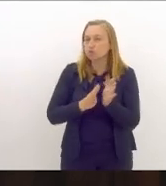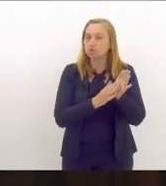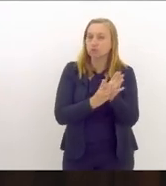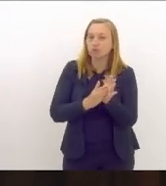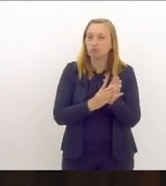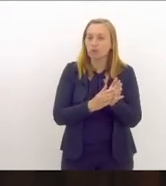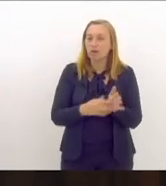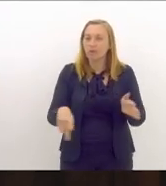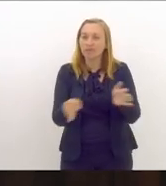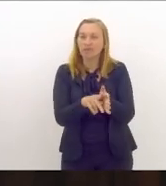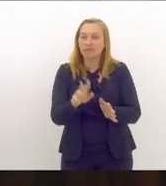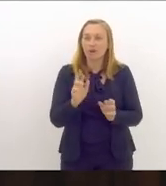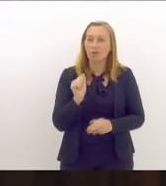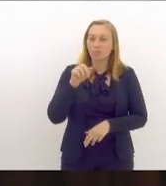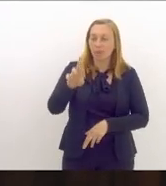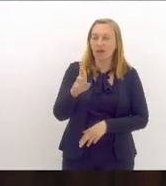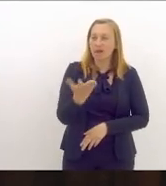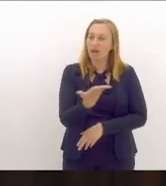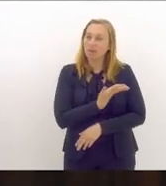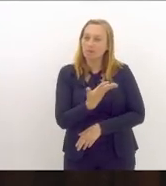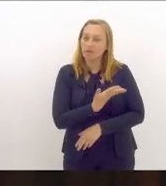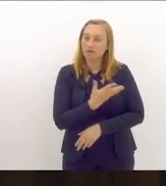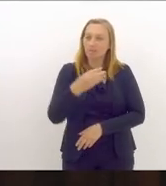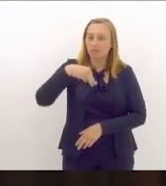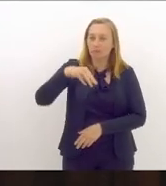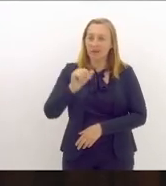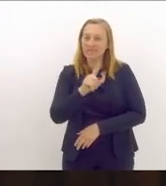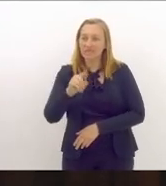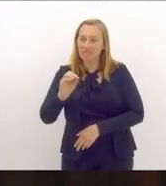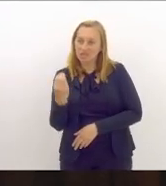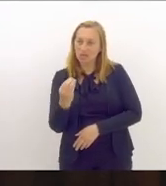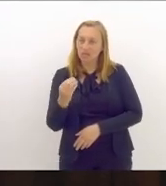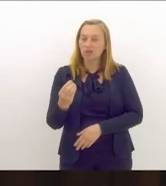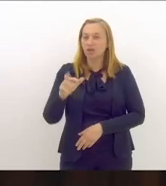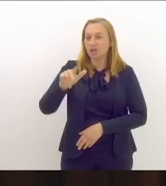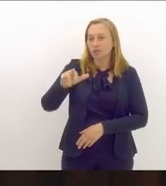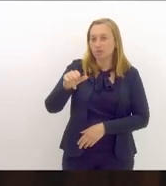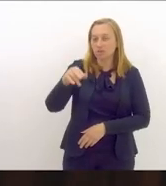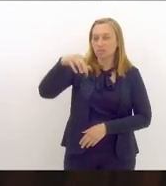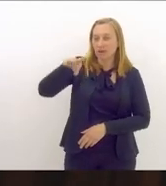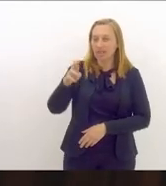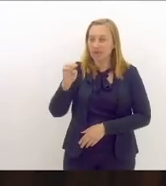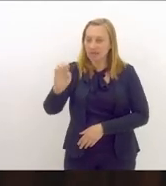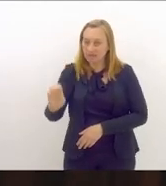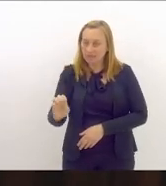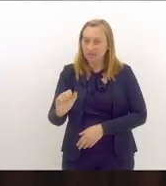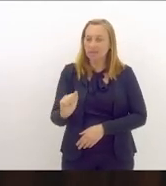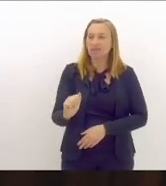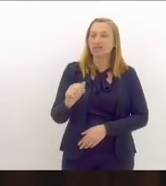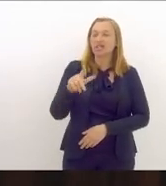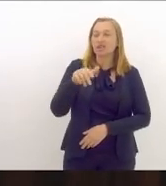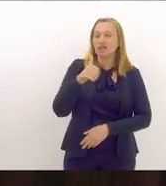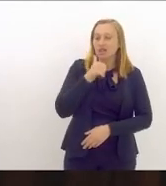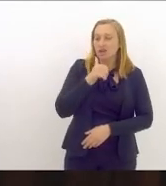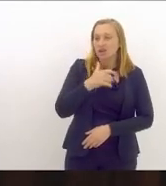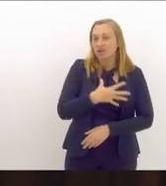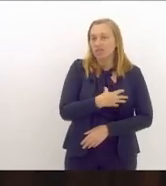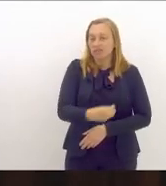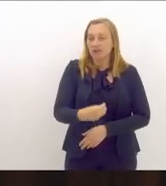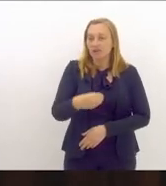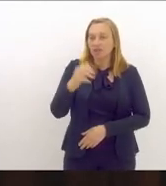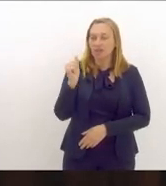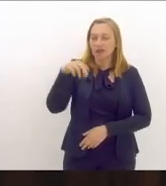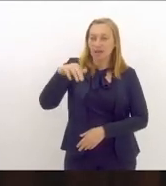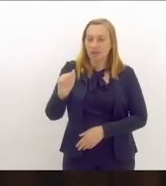do bar, é o nosso amigo Omarzinho. Irmão de Mariana, filha de Dona Ana Helena Machado dos